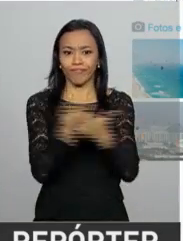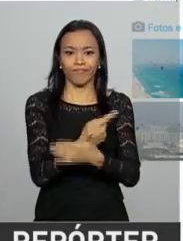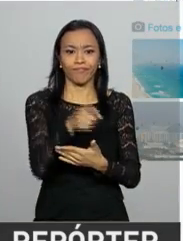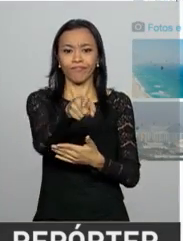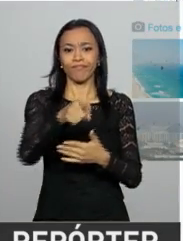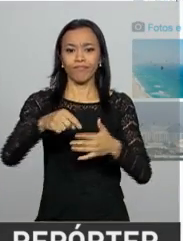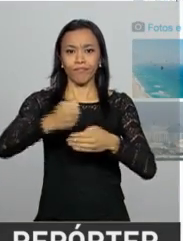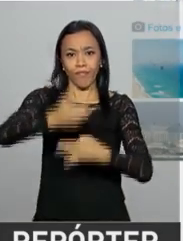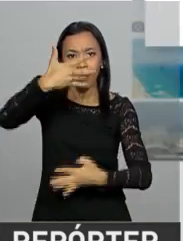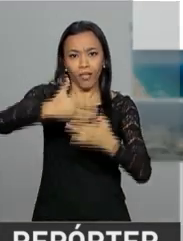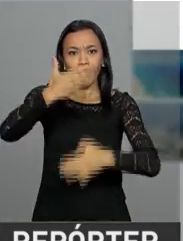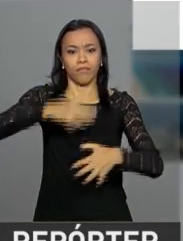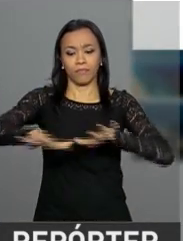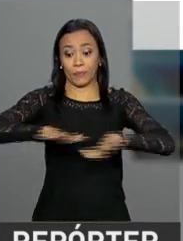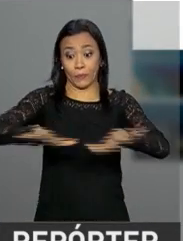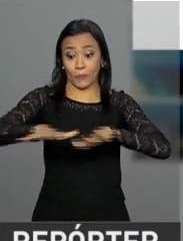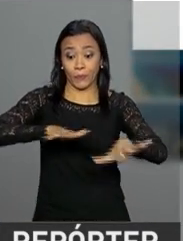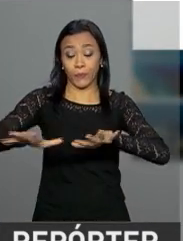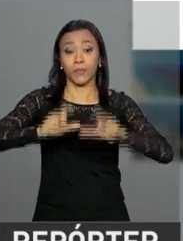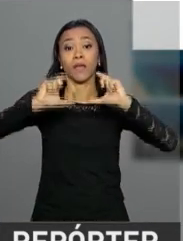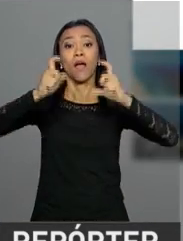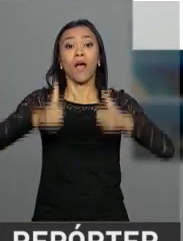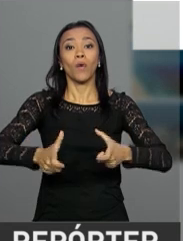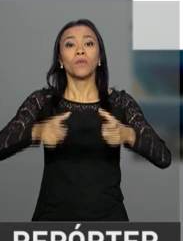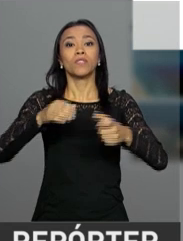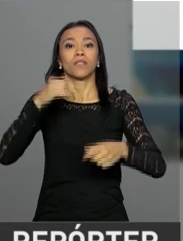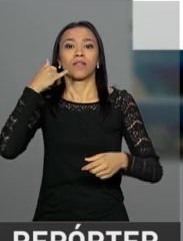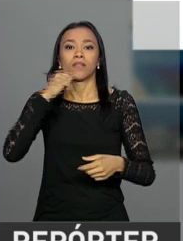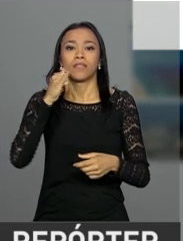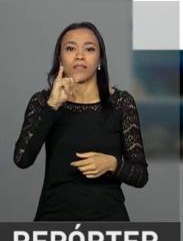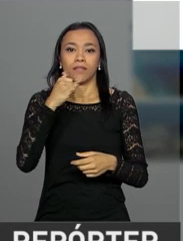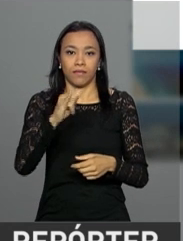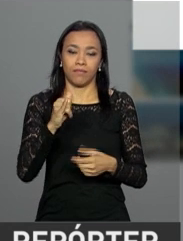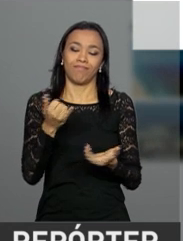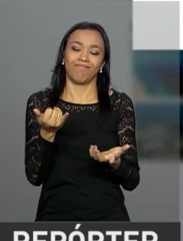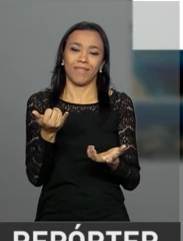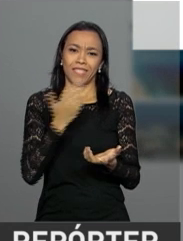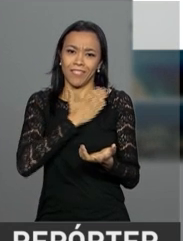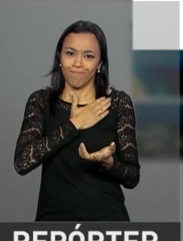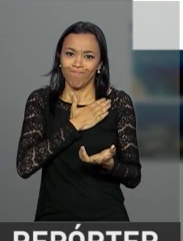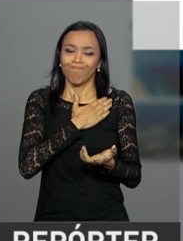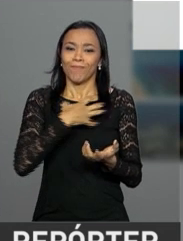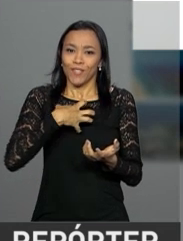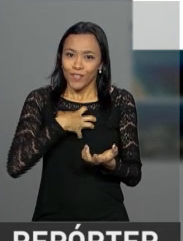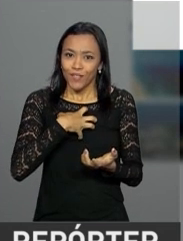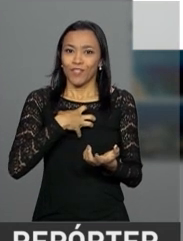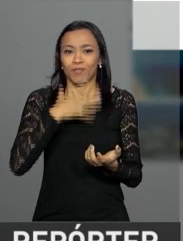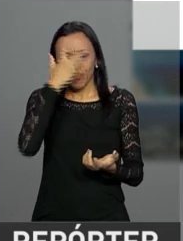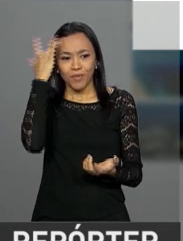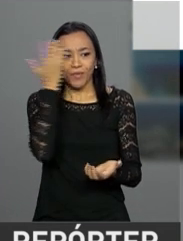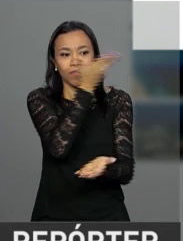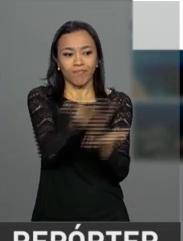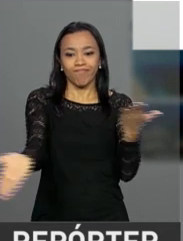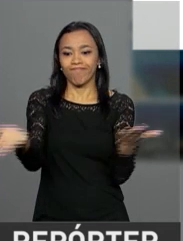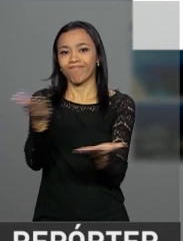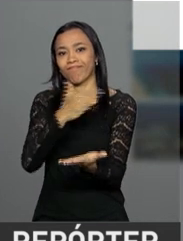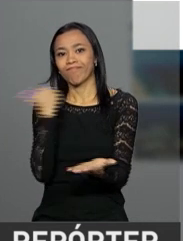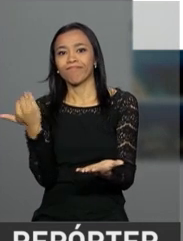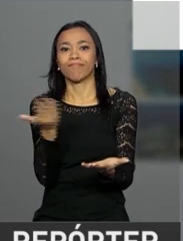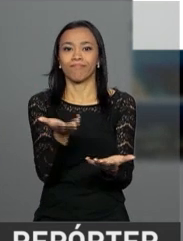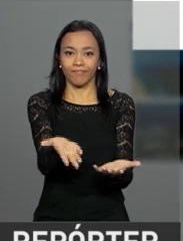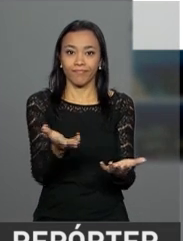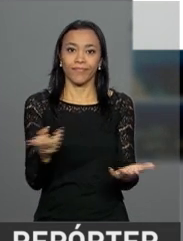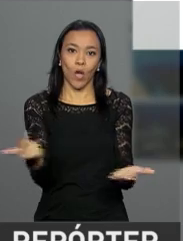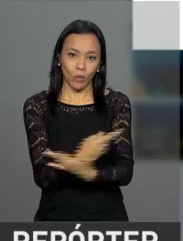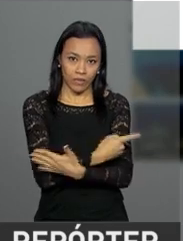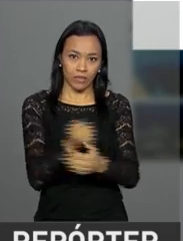aconteceu nessa madrugada na região central da Itália. Ele demonstrou solidariedade às vítimas desse evento. O Ministério